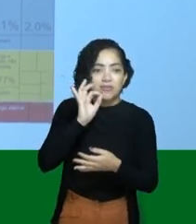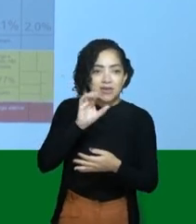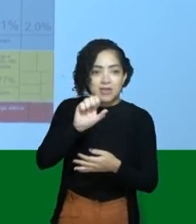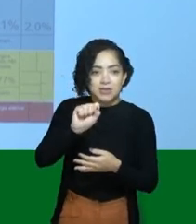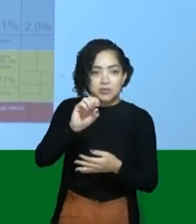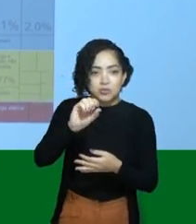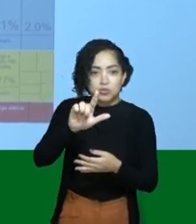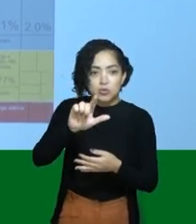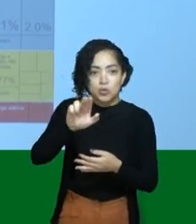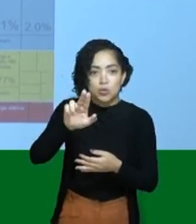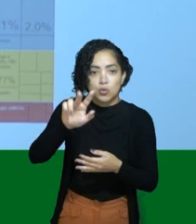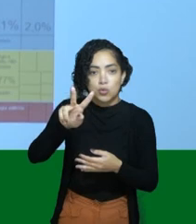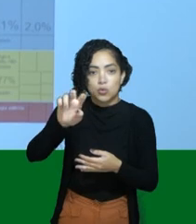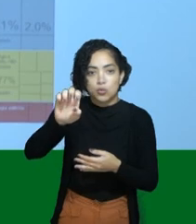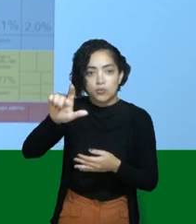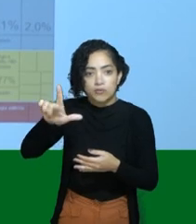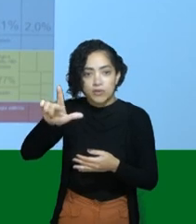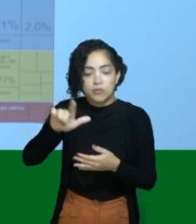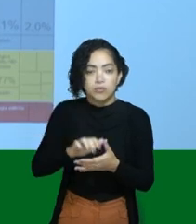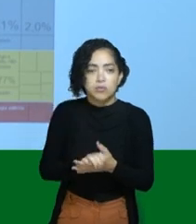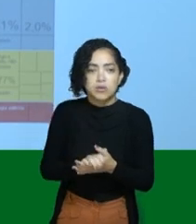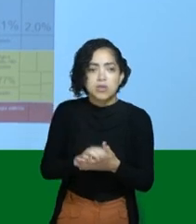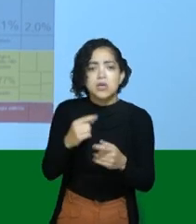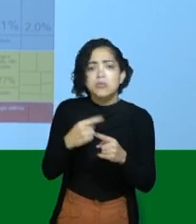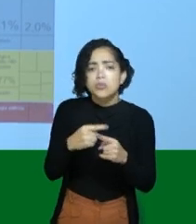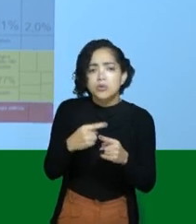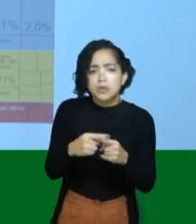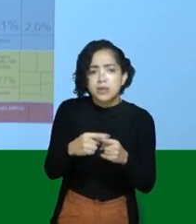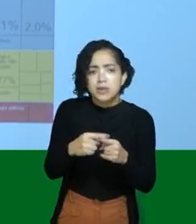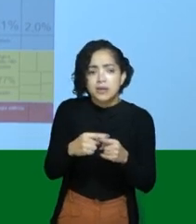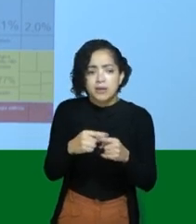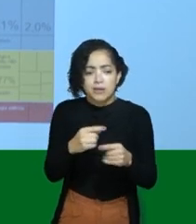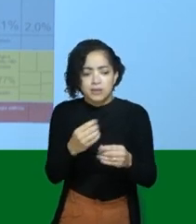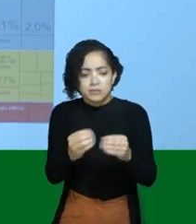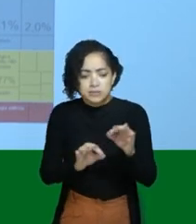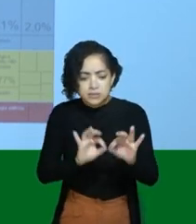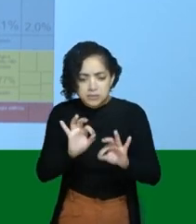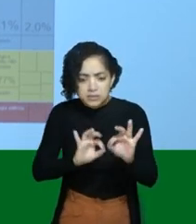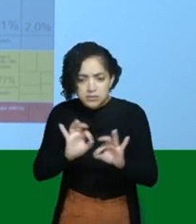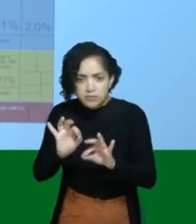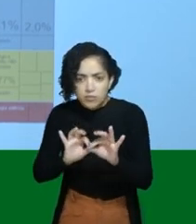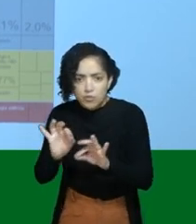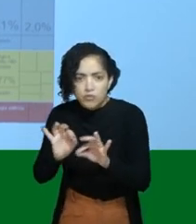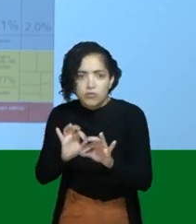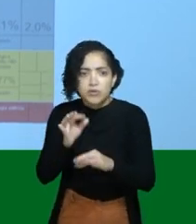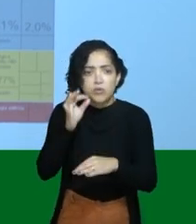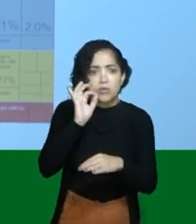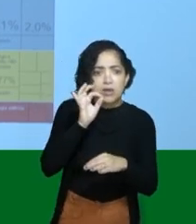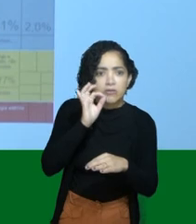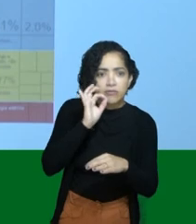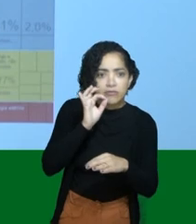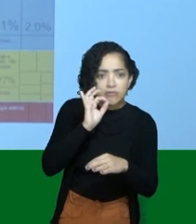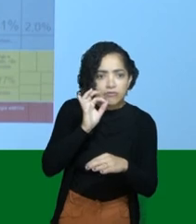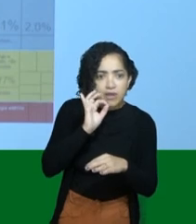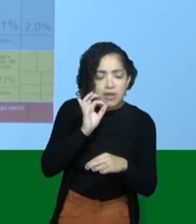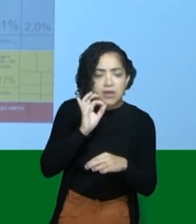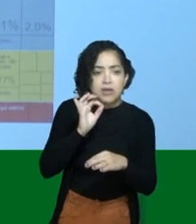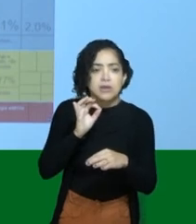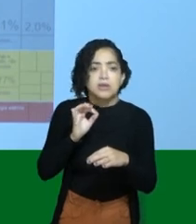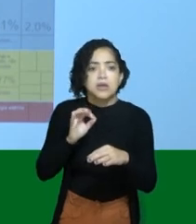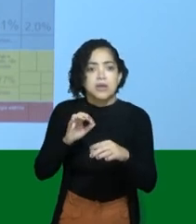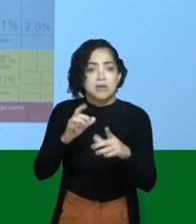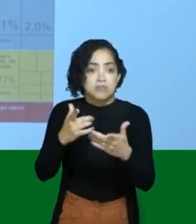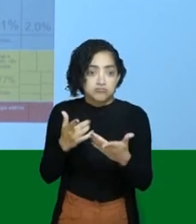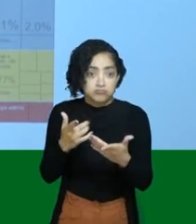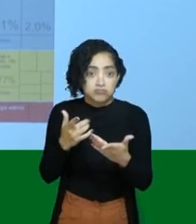plantar um pé de café. Por que, que a gente não pode desenvolver uma indústria de fazer café solúvel e exportar? Você planta